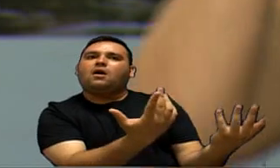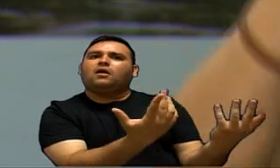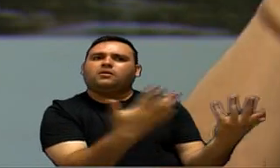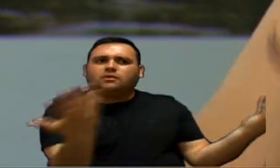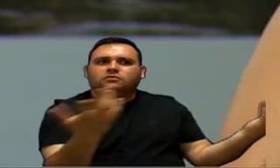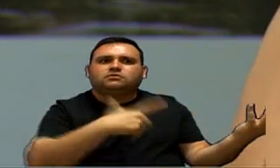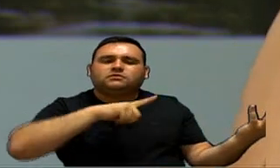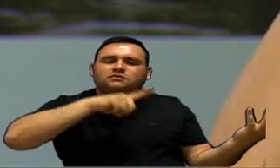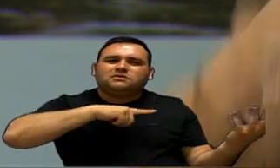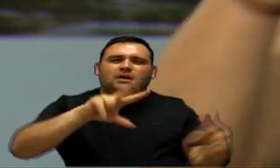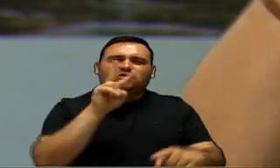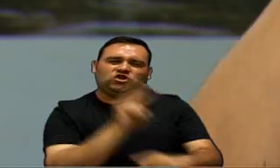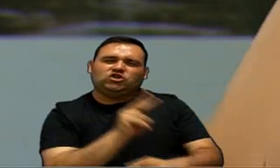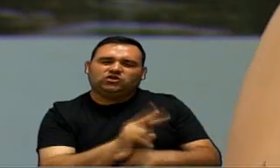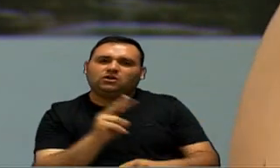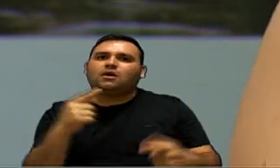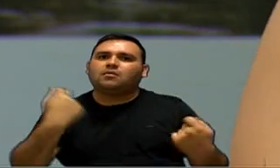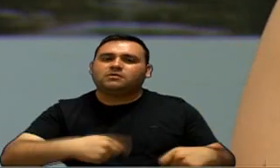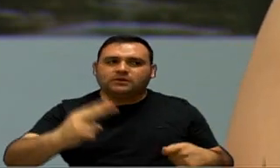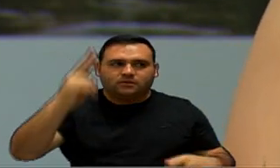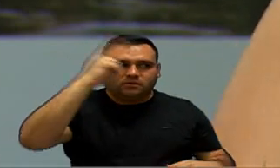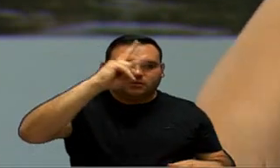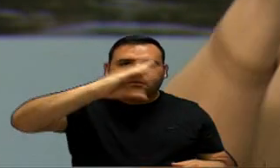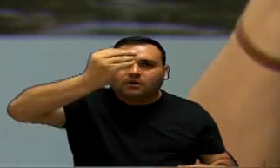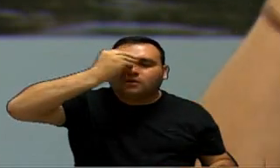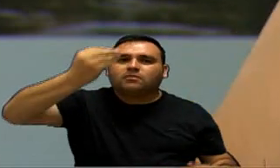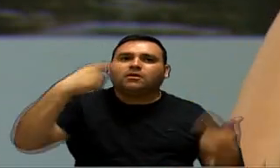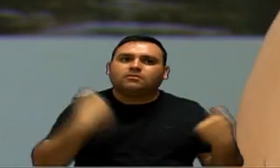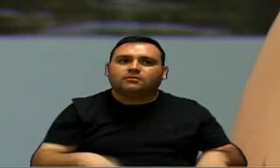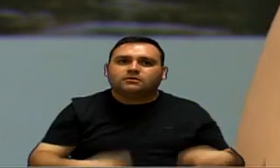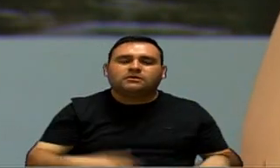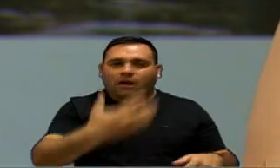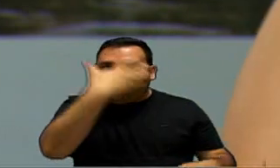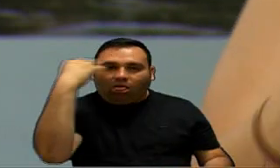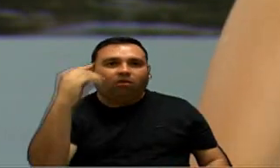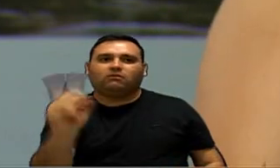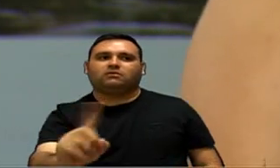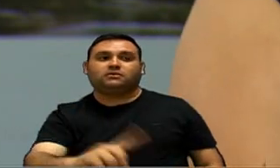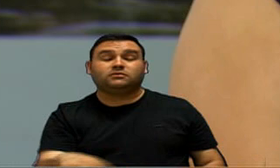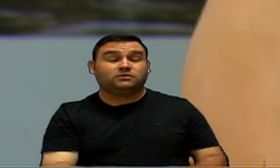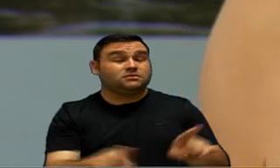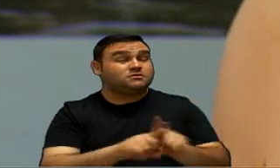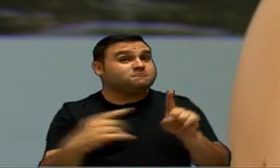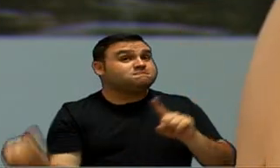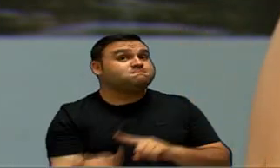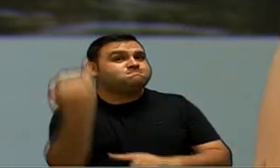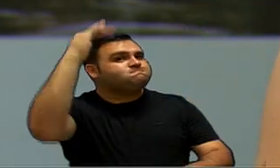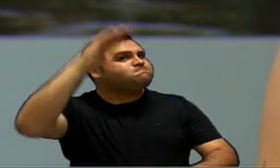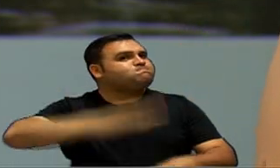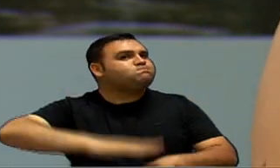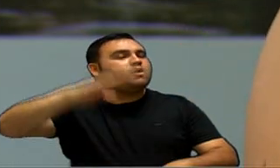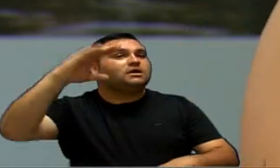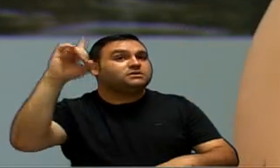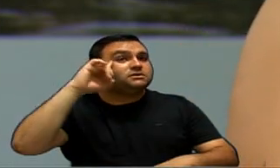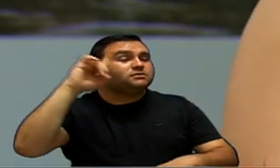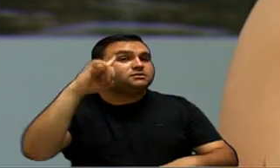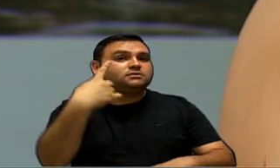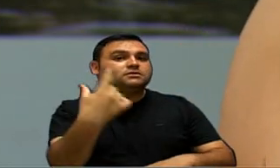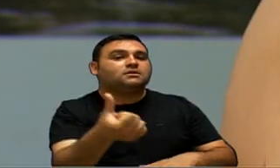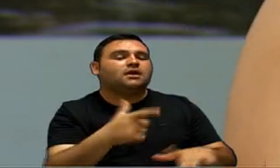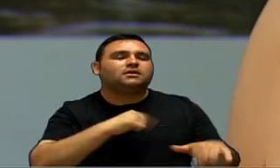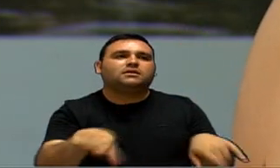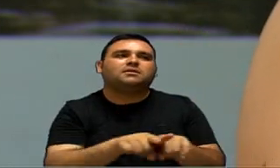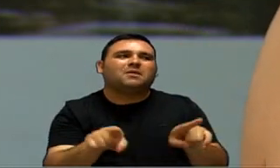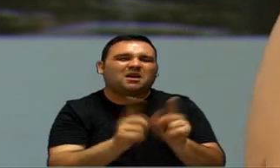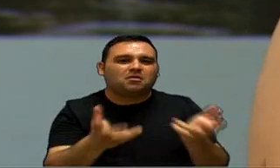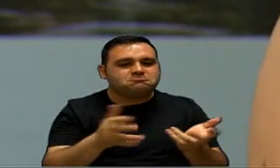Então, a gente tem um simbolismo, a gente precisa lembrar, a gente não pode esquecer. E a coisa mais importante que aconteceu nesses 16 dias, e aqui